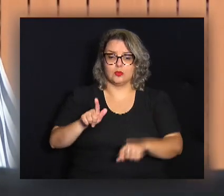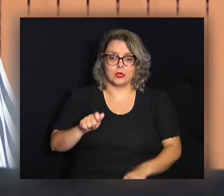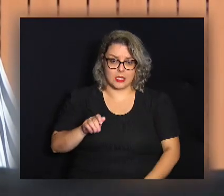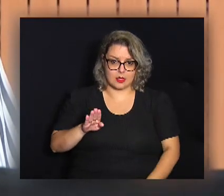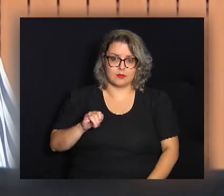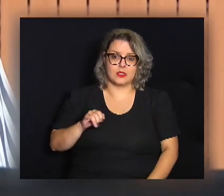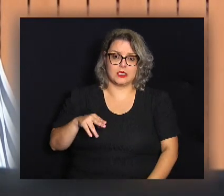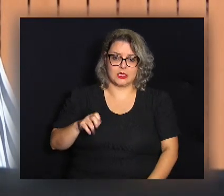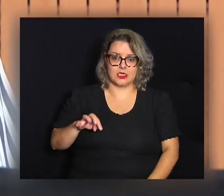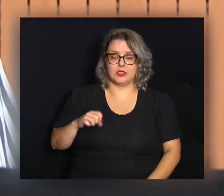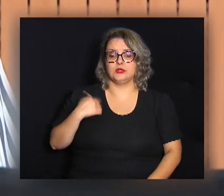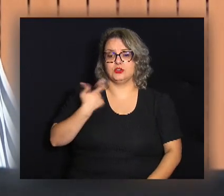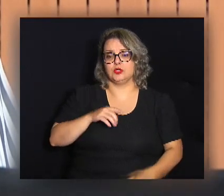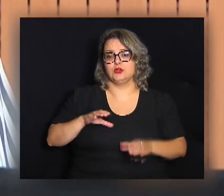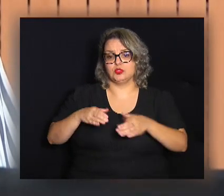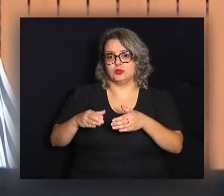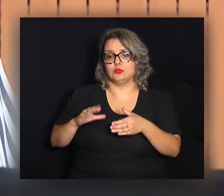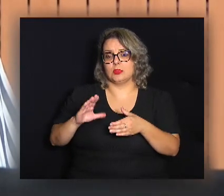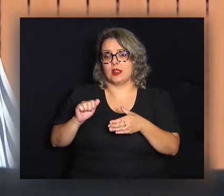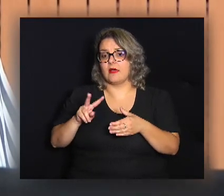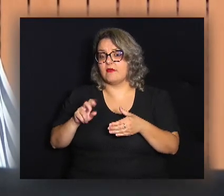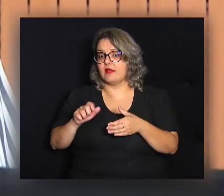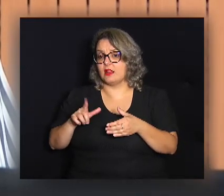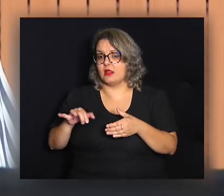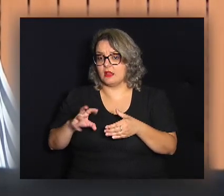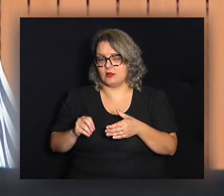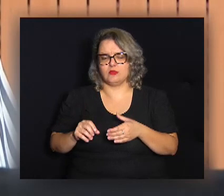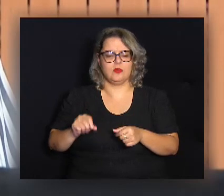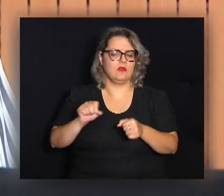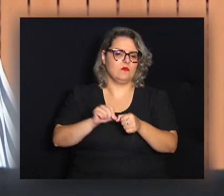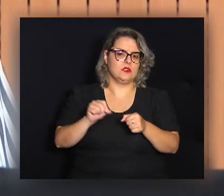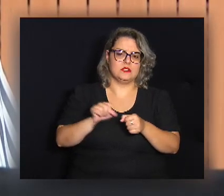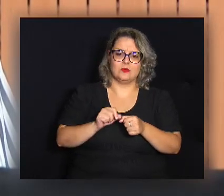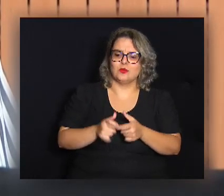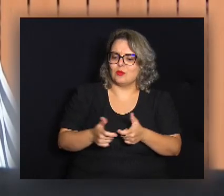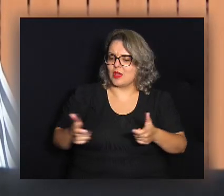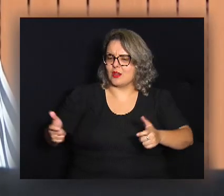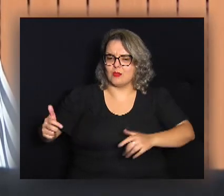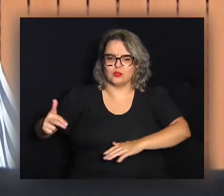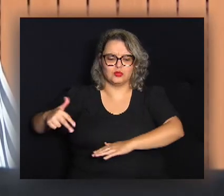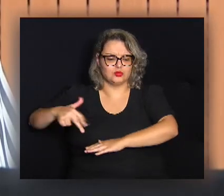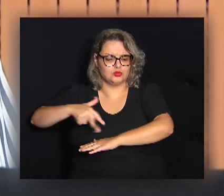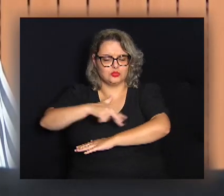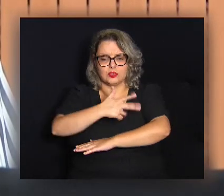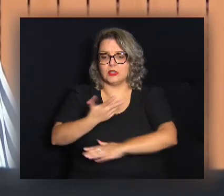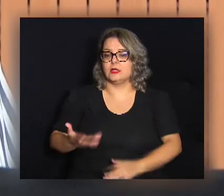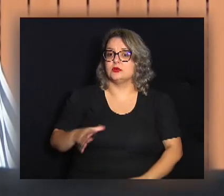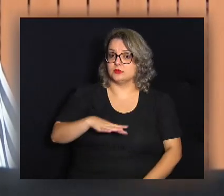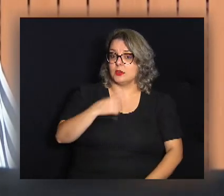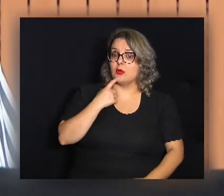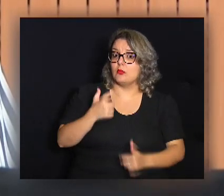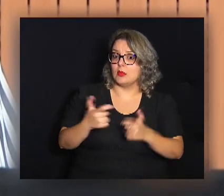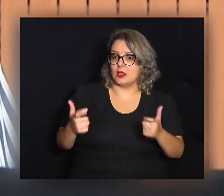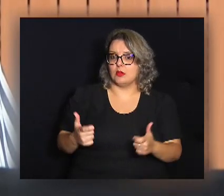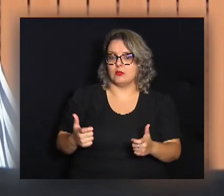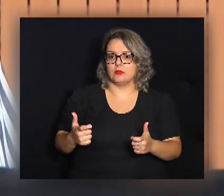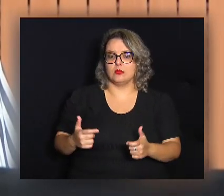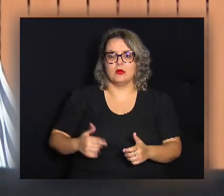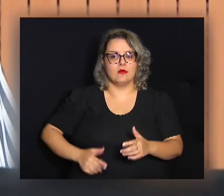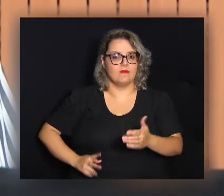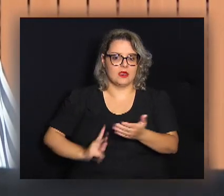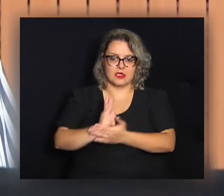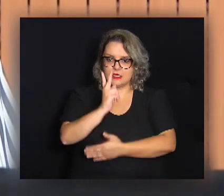e nós, do Clube dos Cavaleiros de Campinas, fizemos o maior desfile da região de Campinas, foi o nosso. Batemos Jaguariúna,